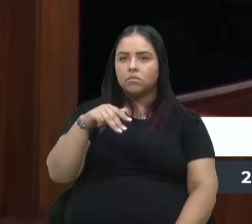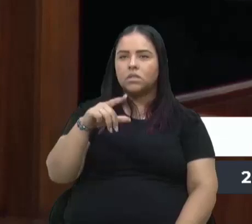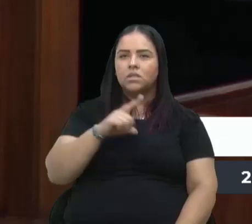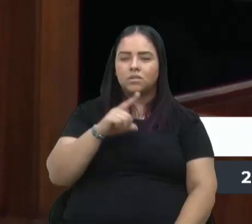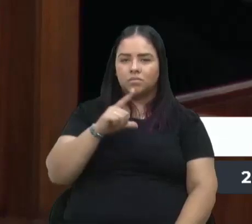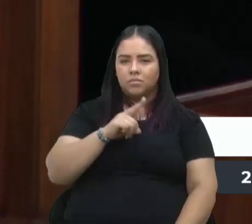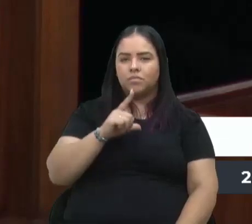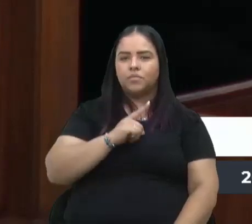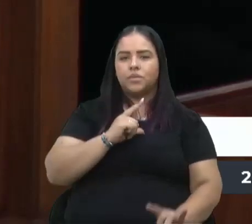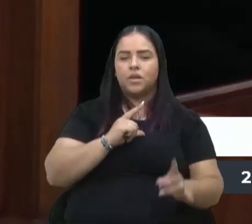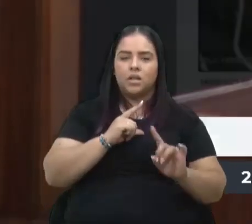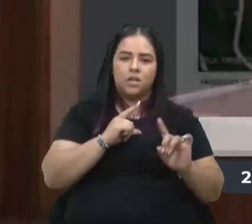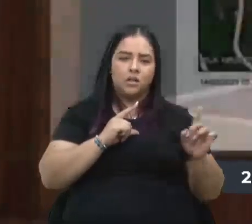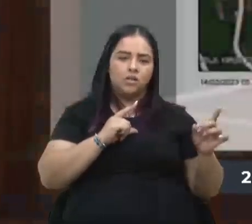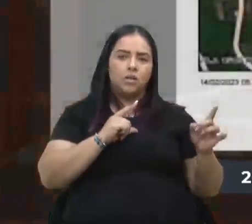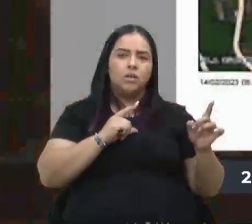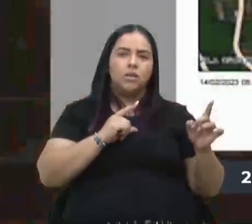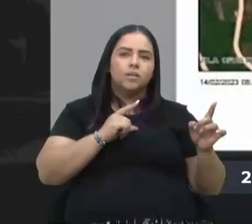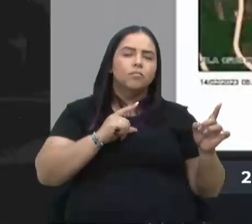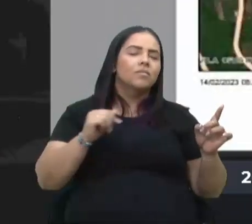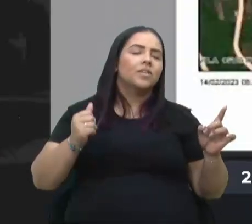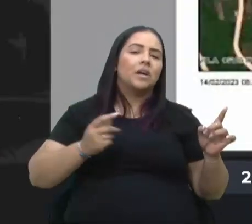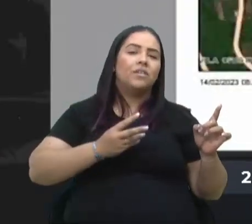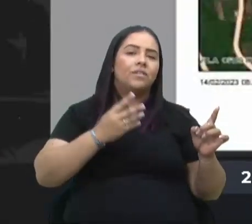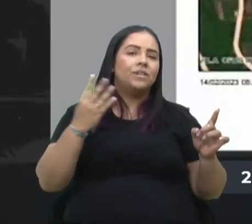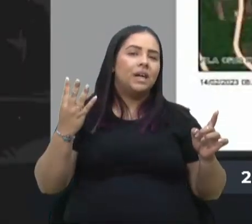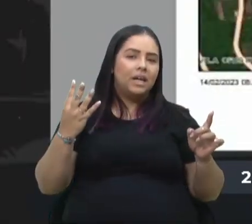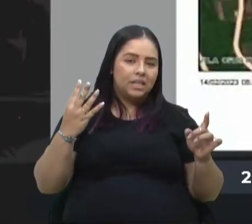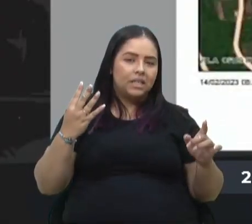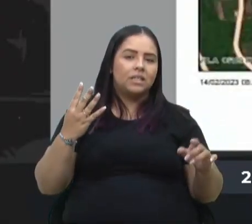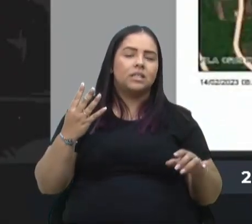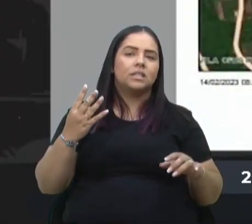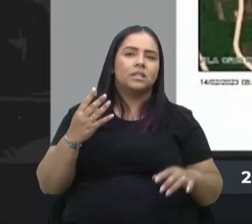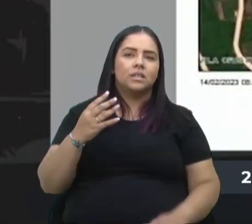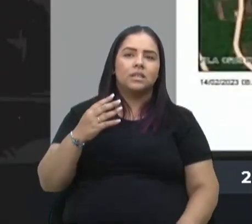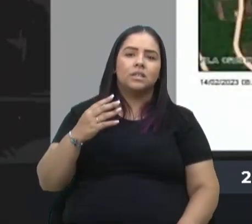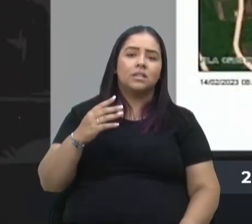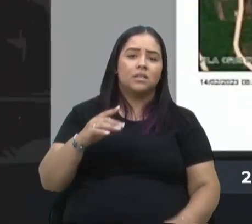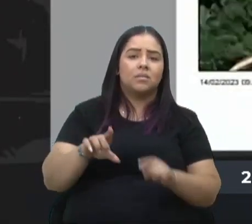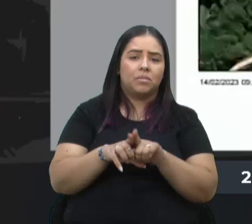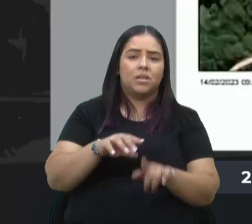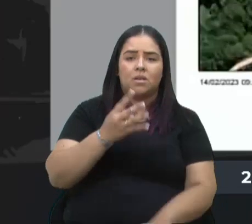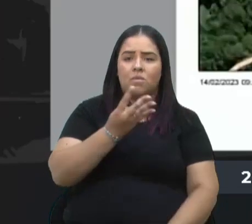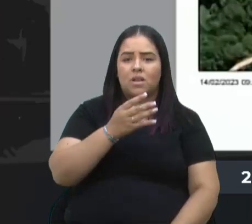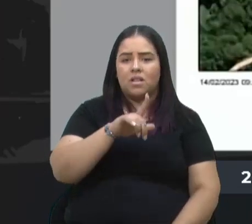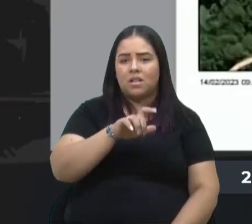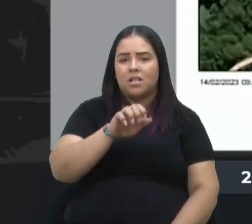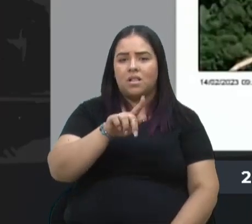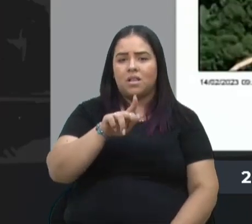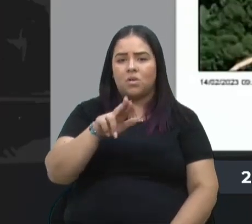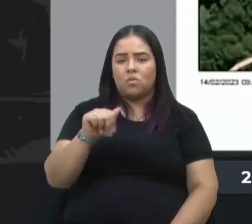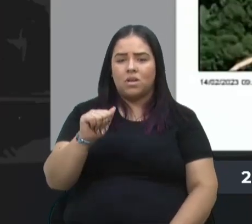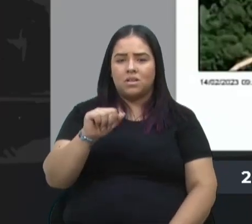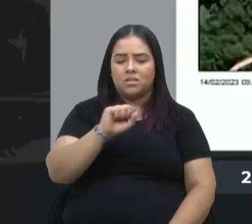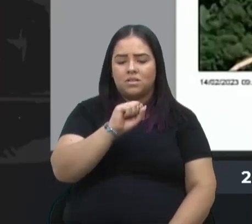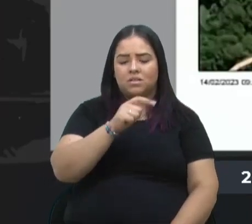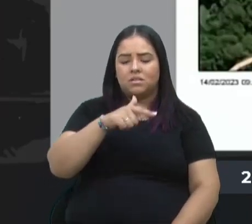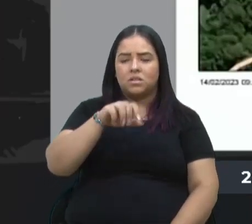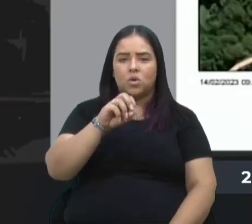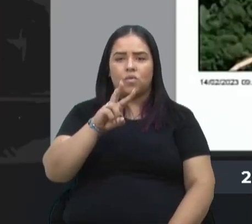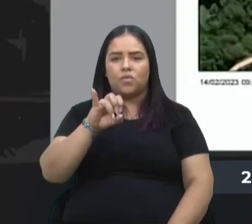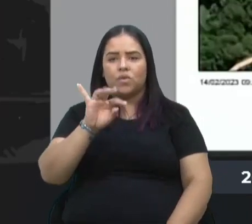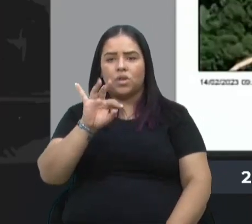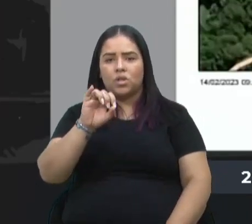Salão de São Luís, e muitas outras. Lá em São Vítor, na Quarta Légua, situações bem iguais a essa. Que